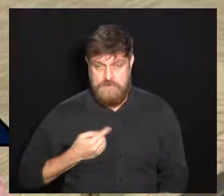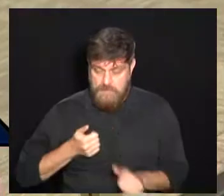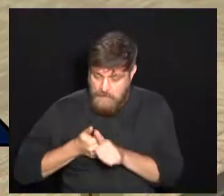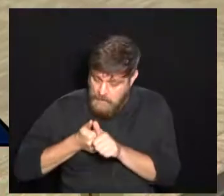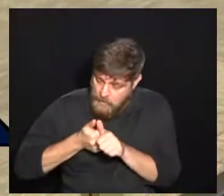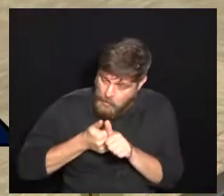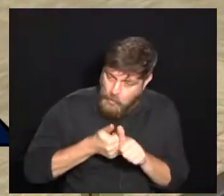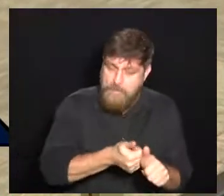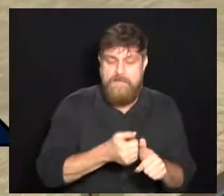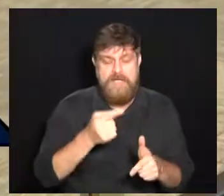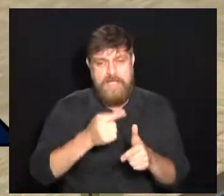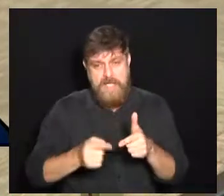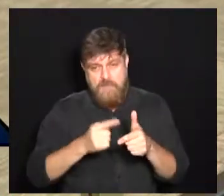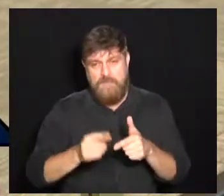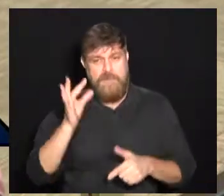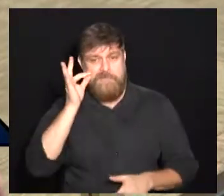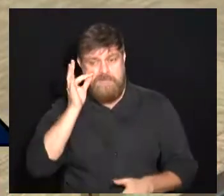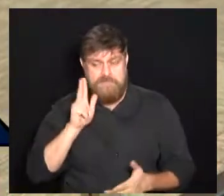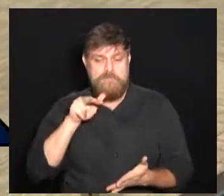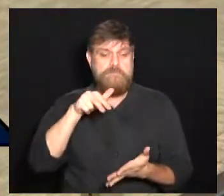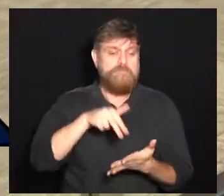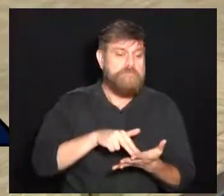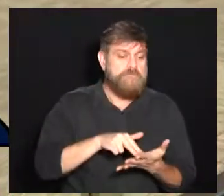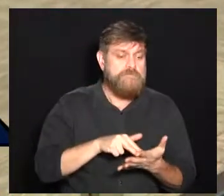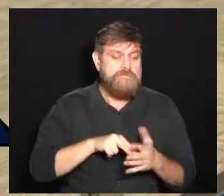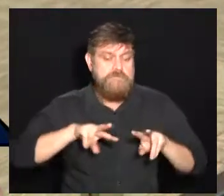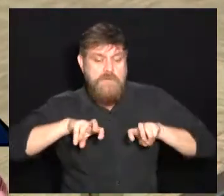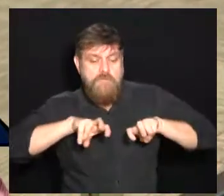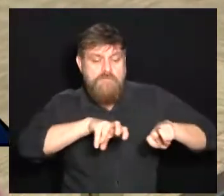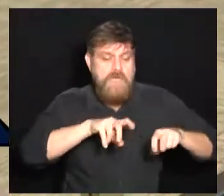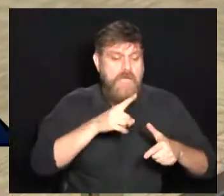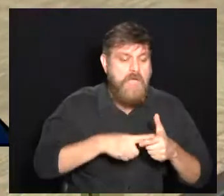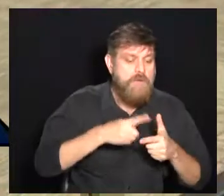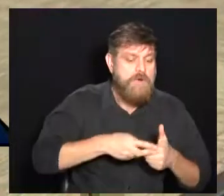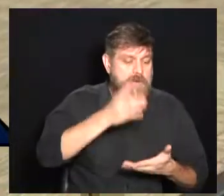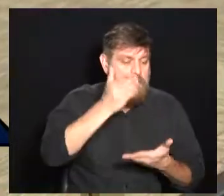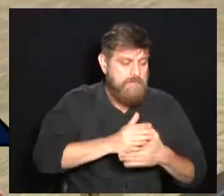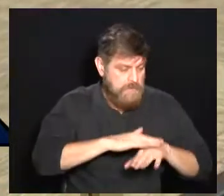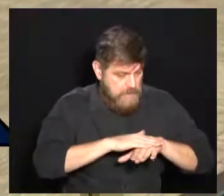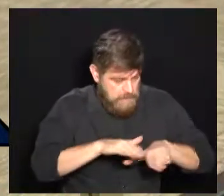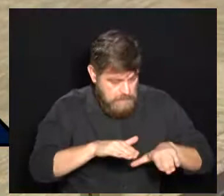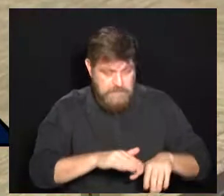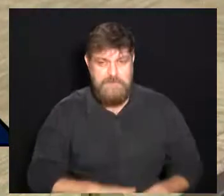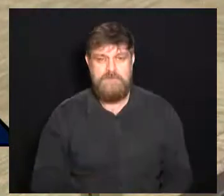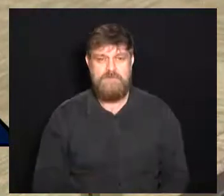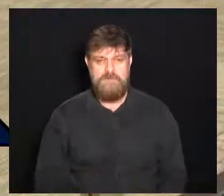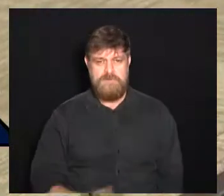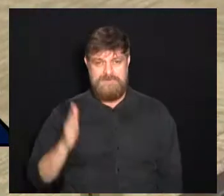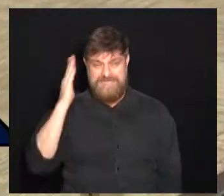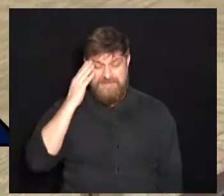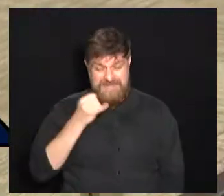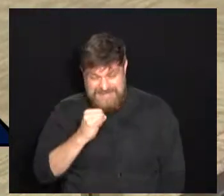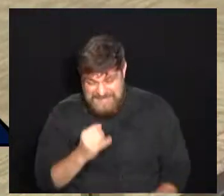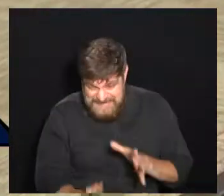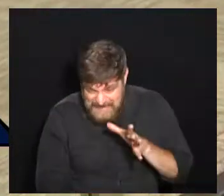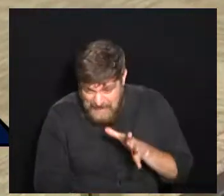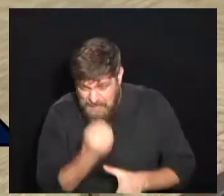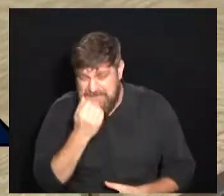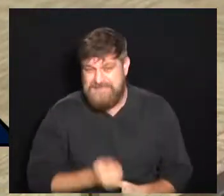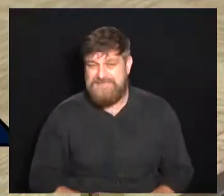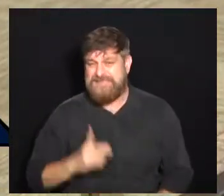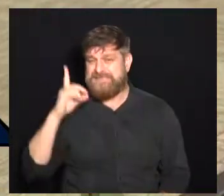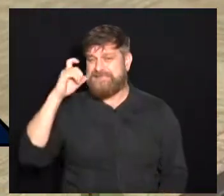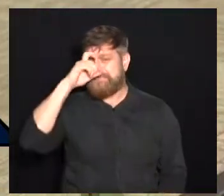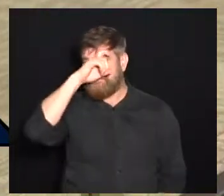vamos acompanhar de perto e ver se o problema se equaliza, se estabiliza. Evidentemente que se houver mais